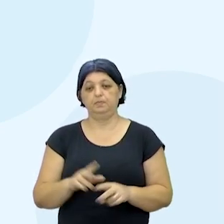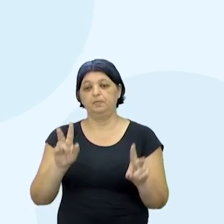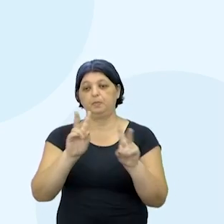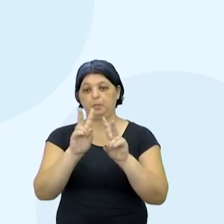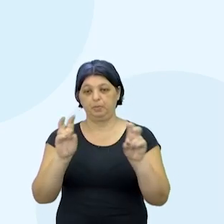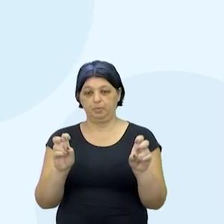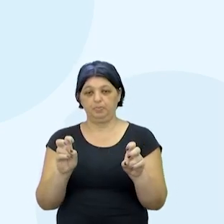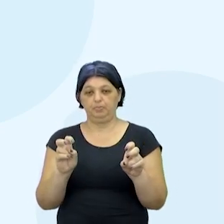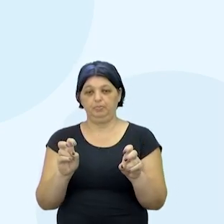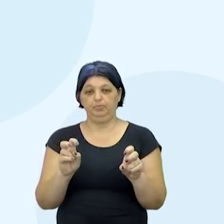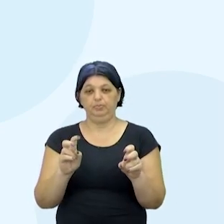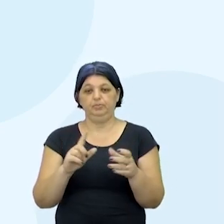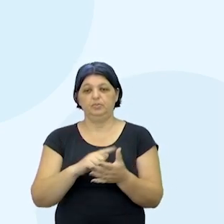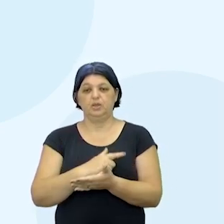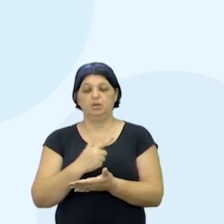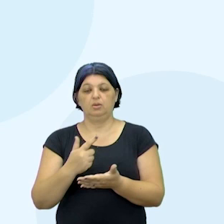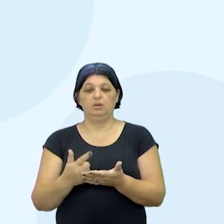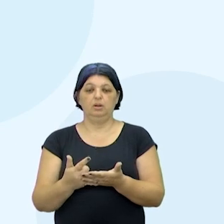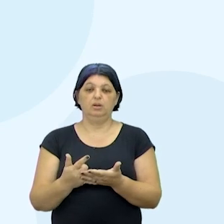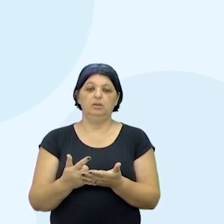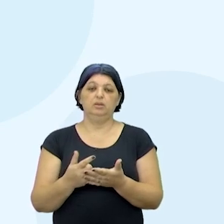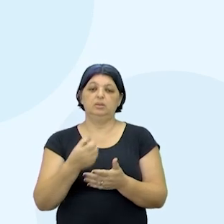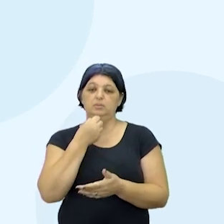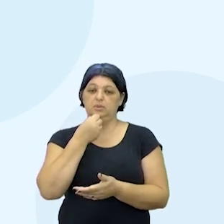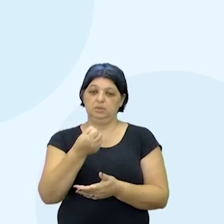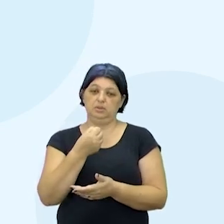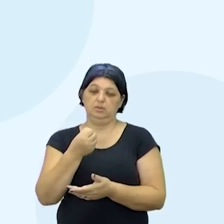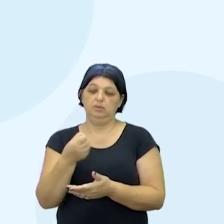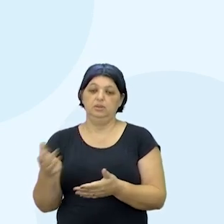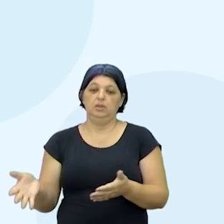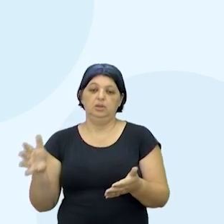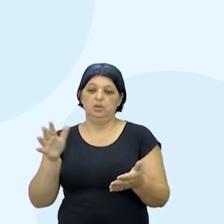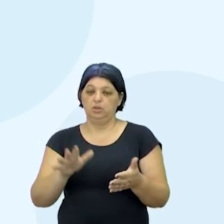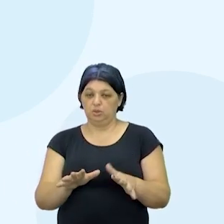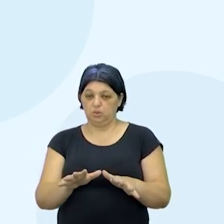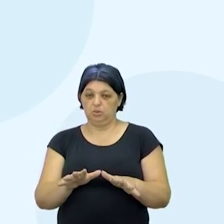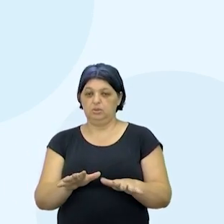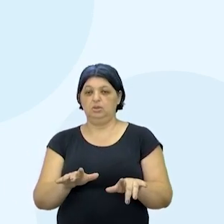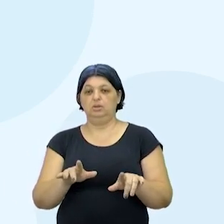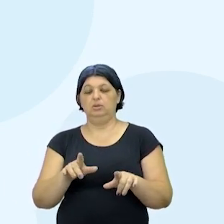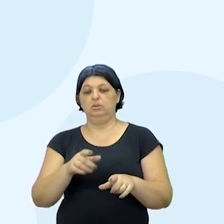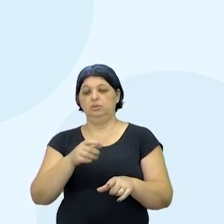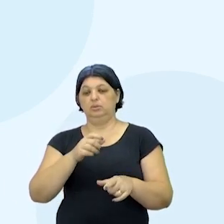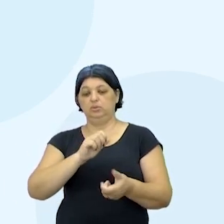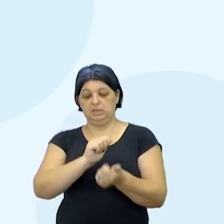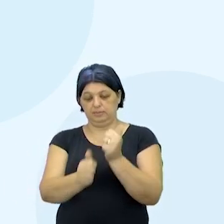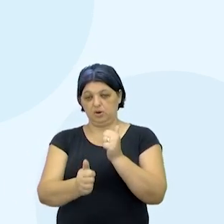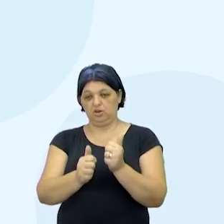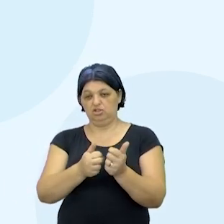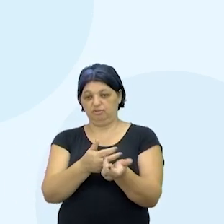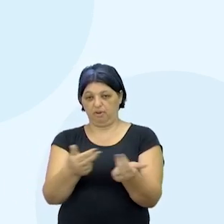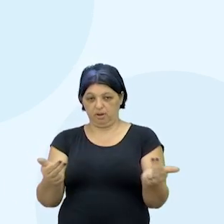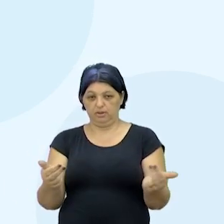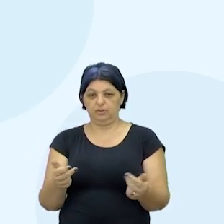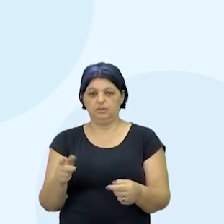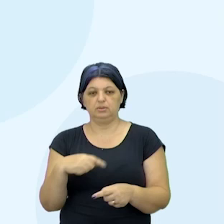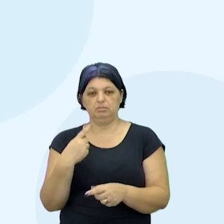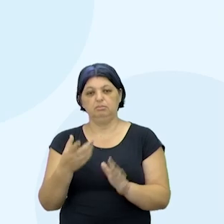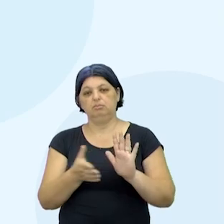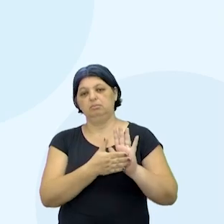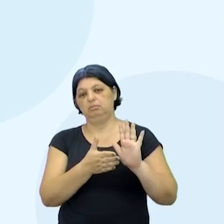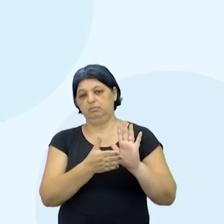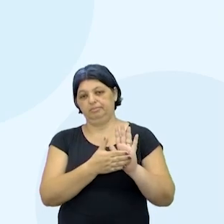que é o jornalismo e inclusão nos esportes, práticas e experimentações, vamos propor aos estudantes, que